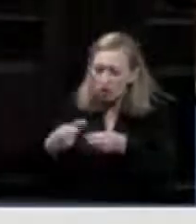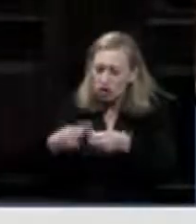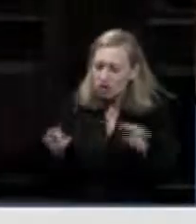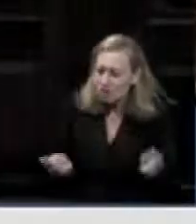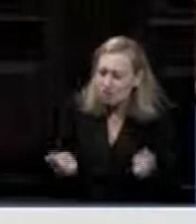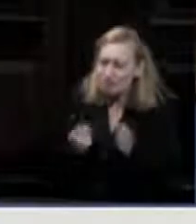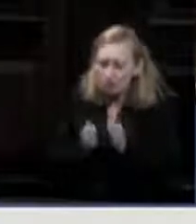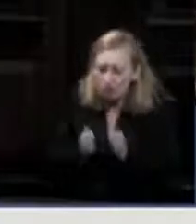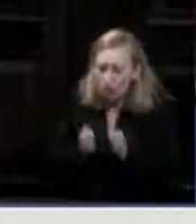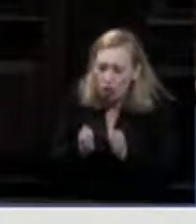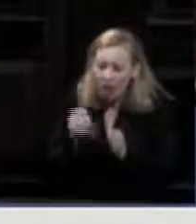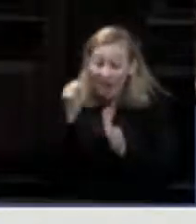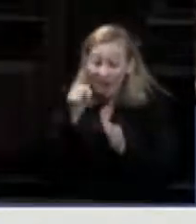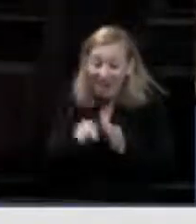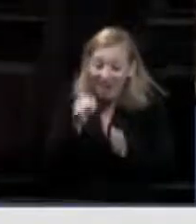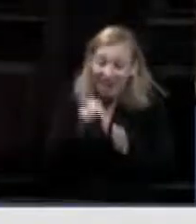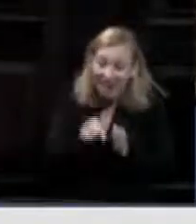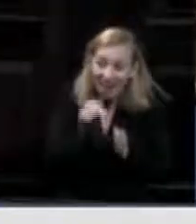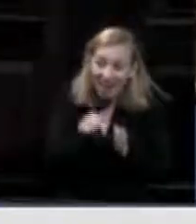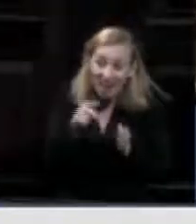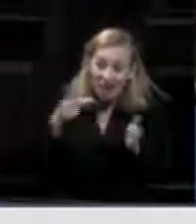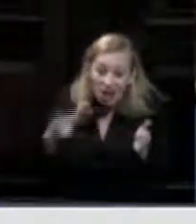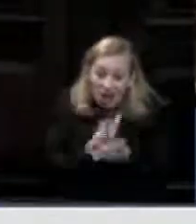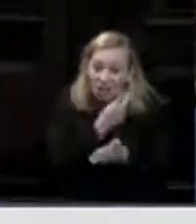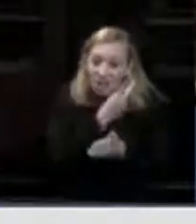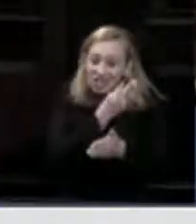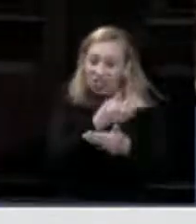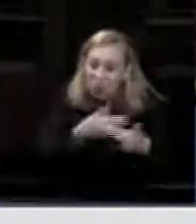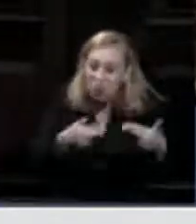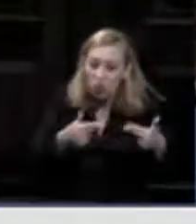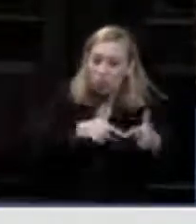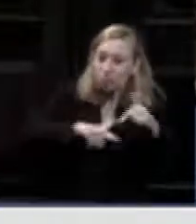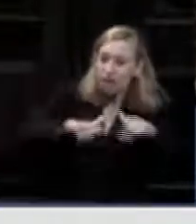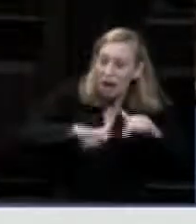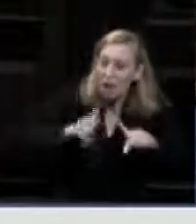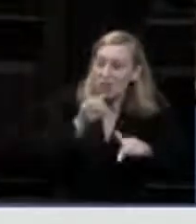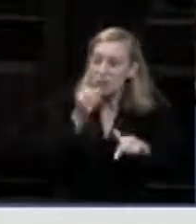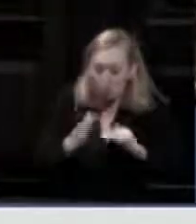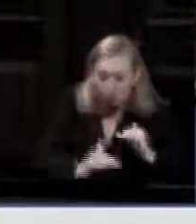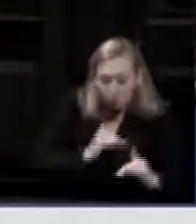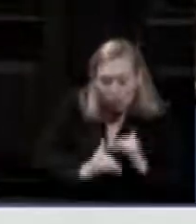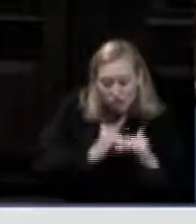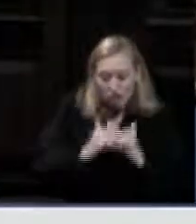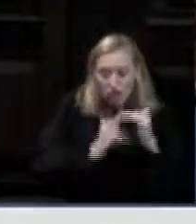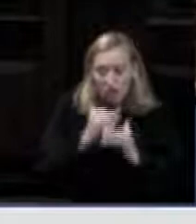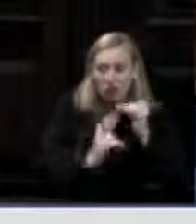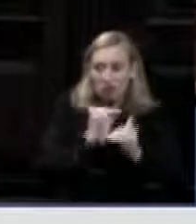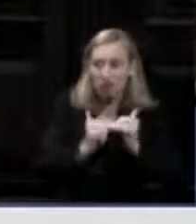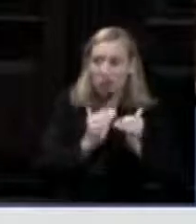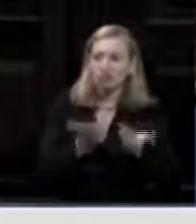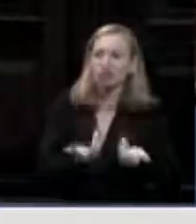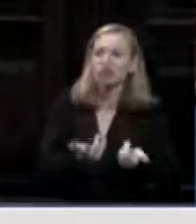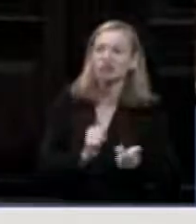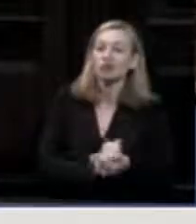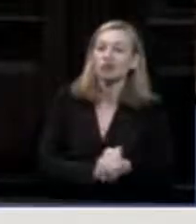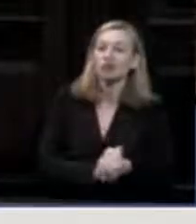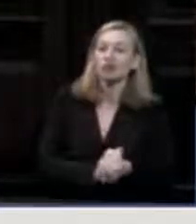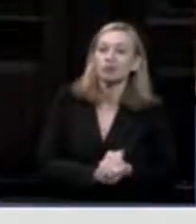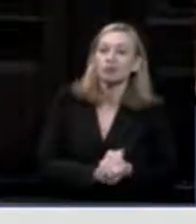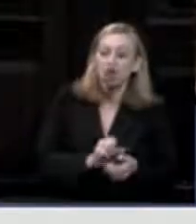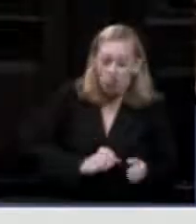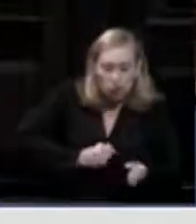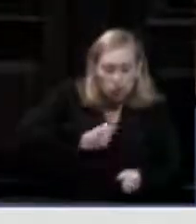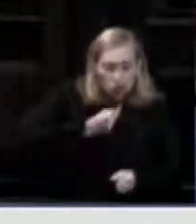do Rio de Janeiro, há coisas acontecendo, trabalhos sendo efetivados, através, obviamente, do